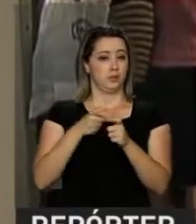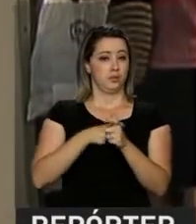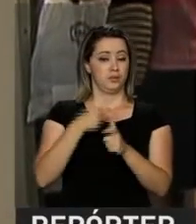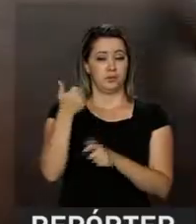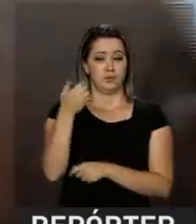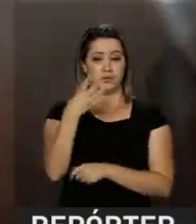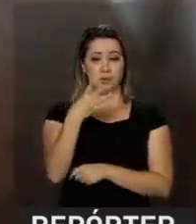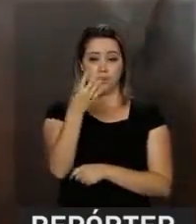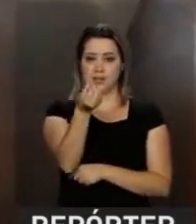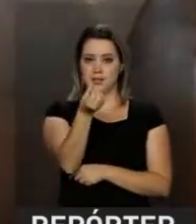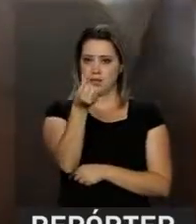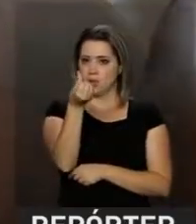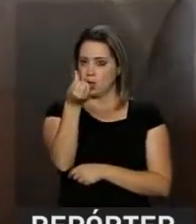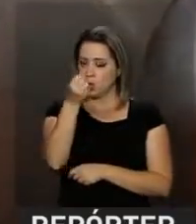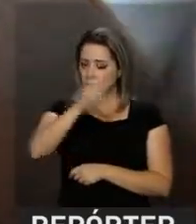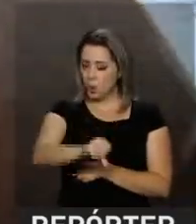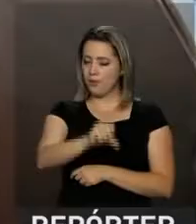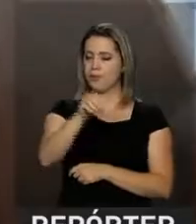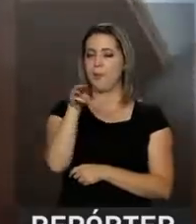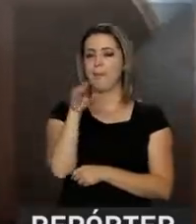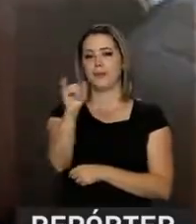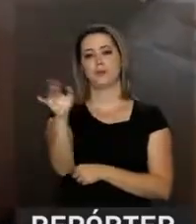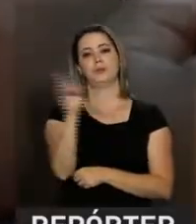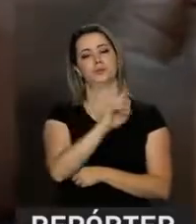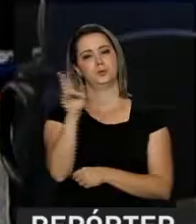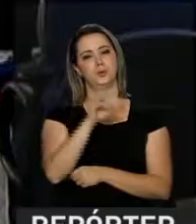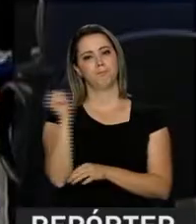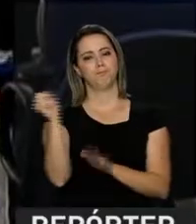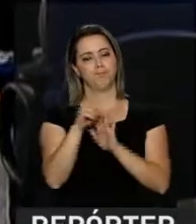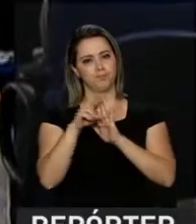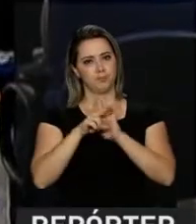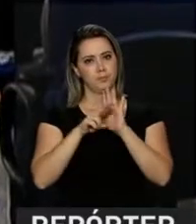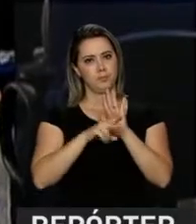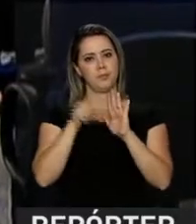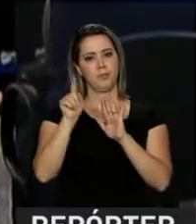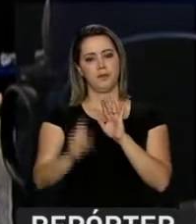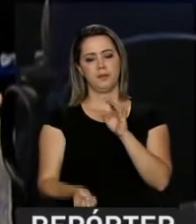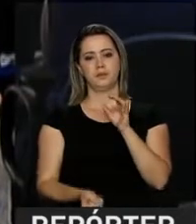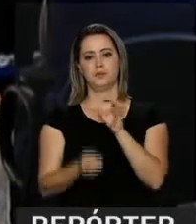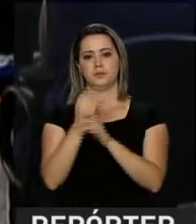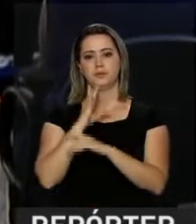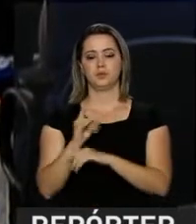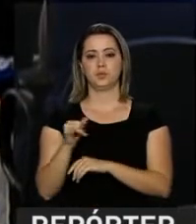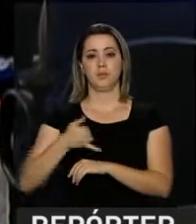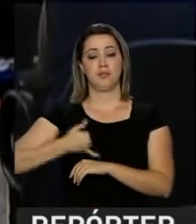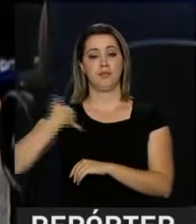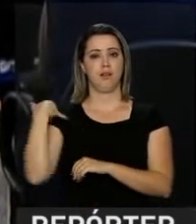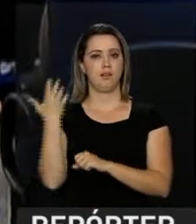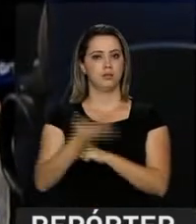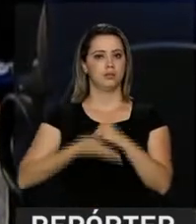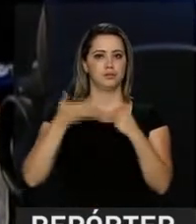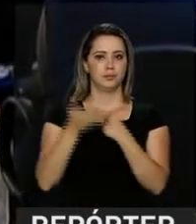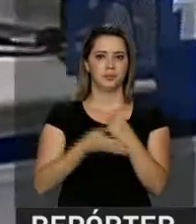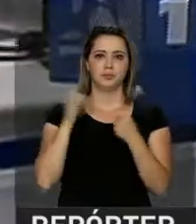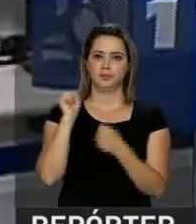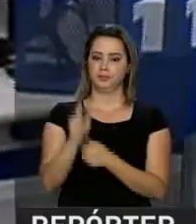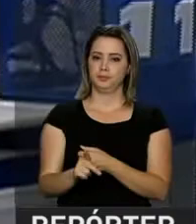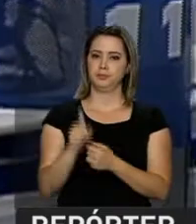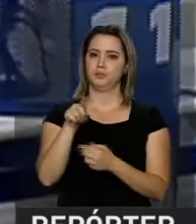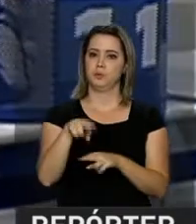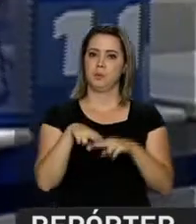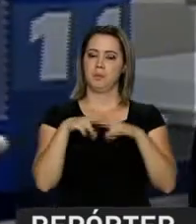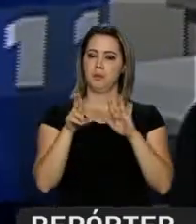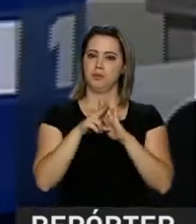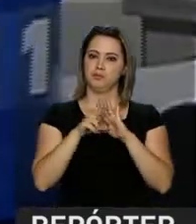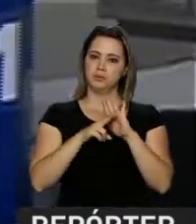reais a principal inovação da reforma da previdência é a criação de uma idade mínima para aposentadoria pelo